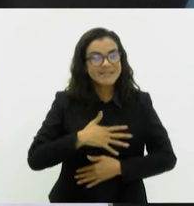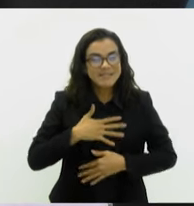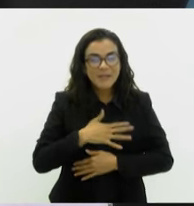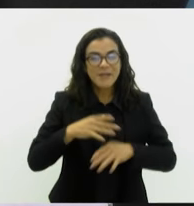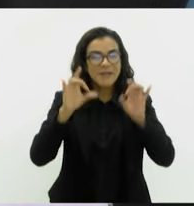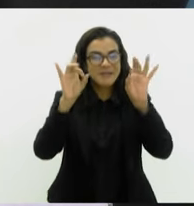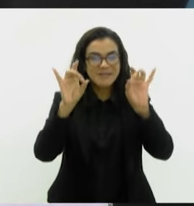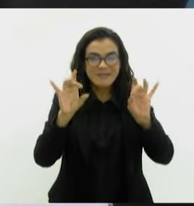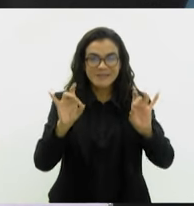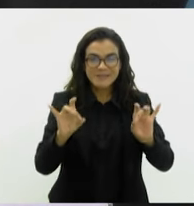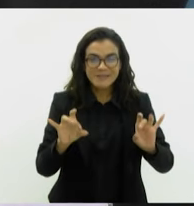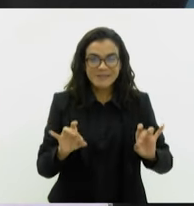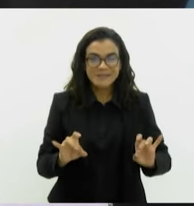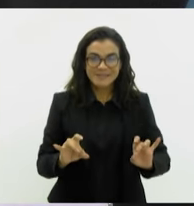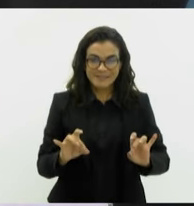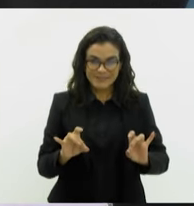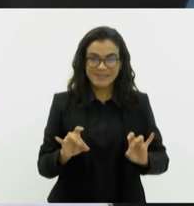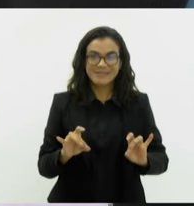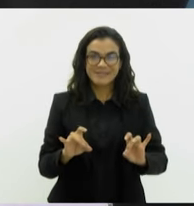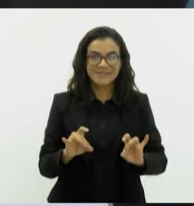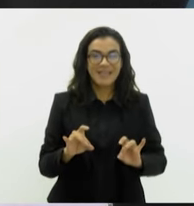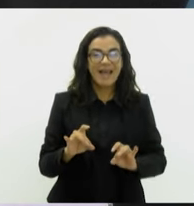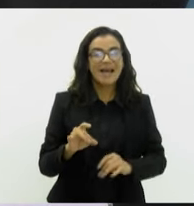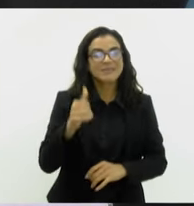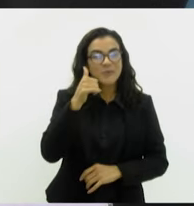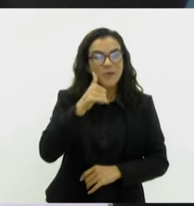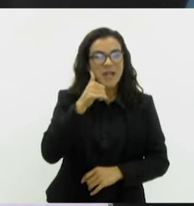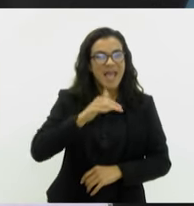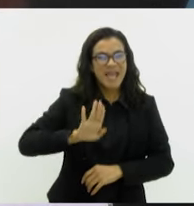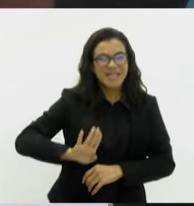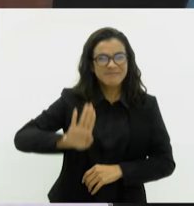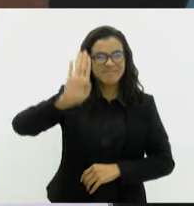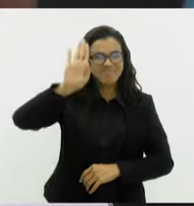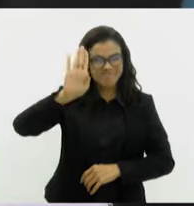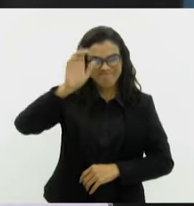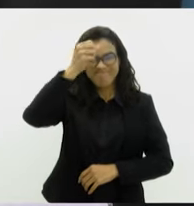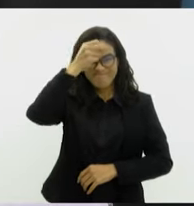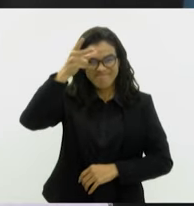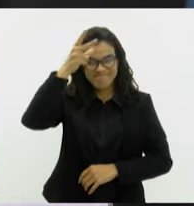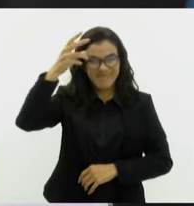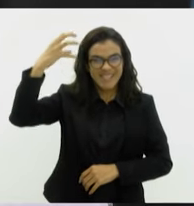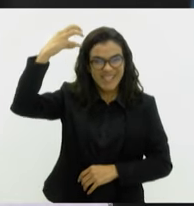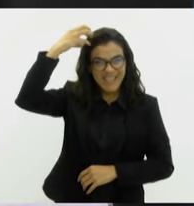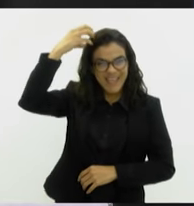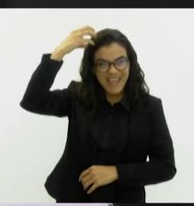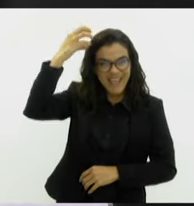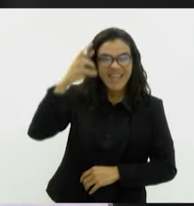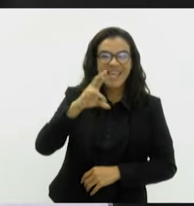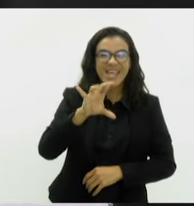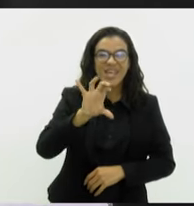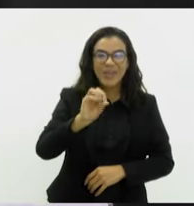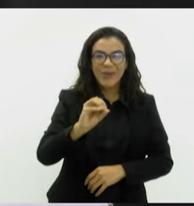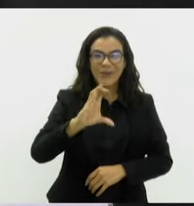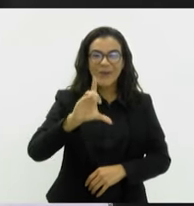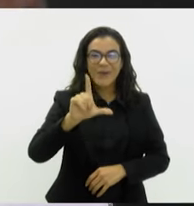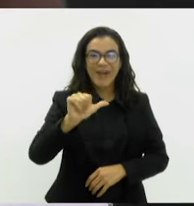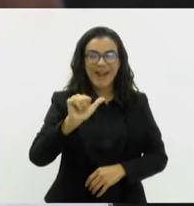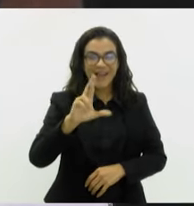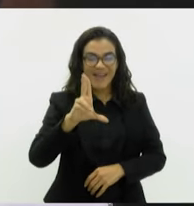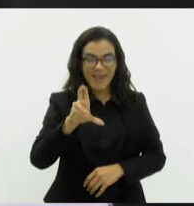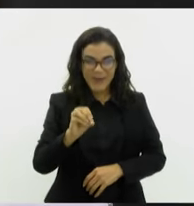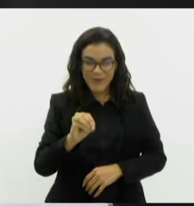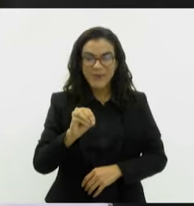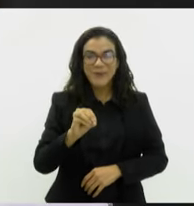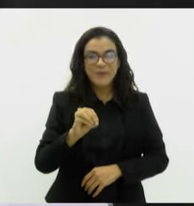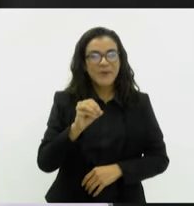especialmente as nossas pré-candidatas que saíram do município de Angra dos Reis e Rio Claro e a